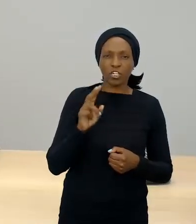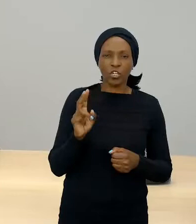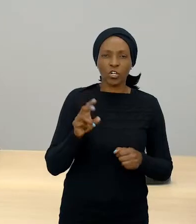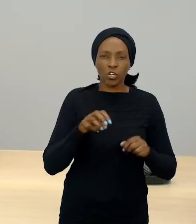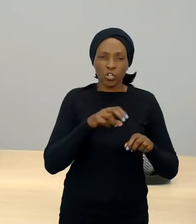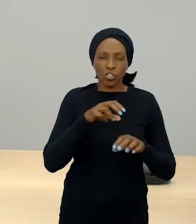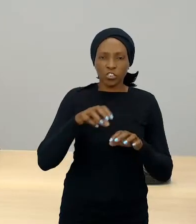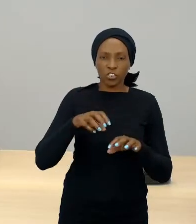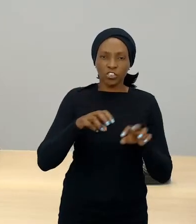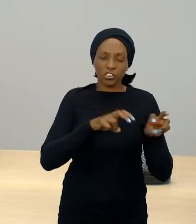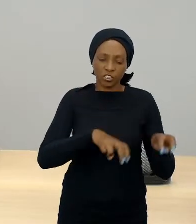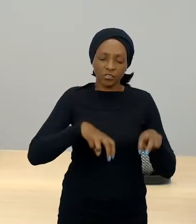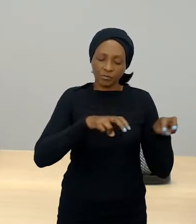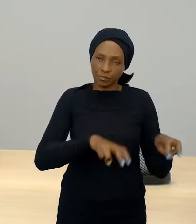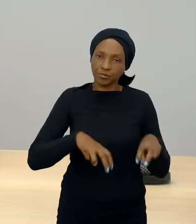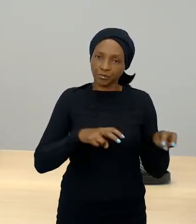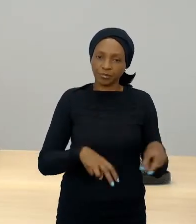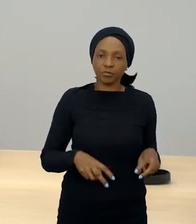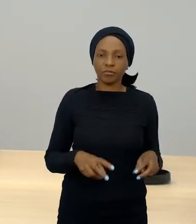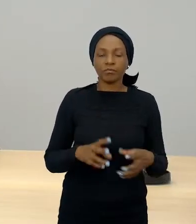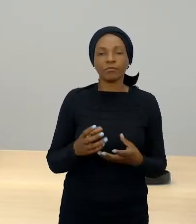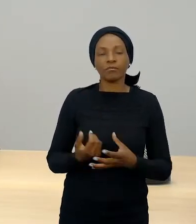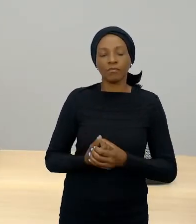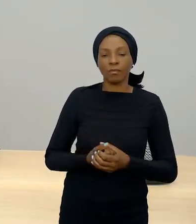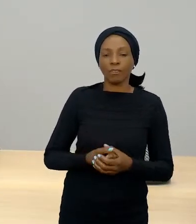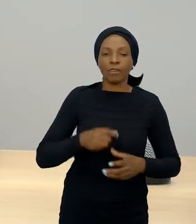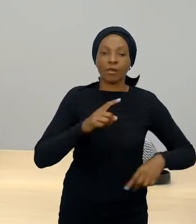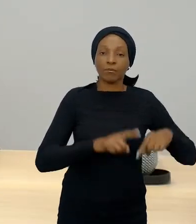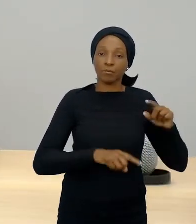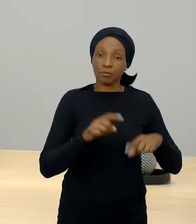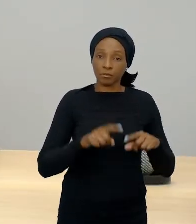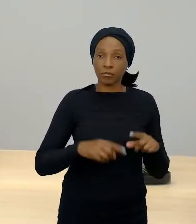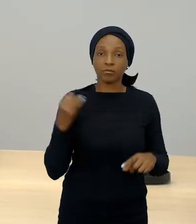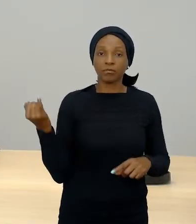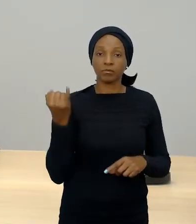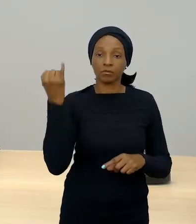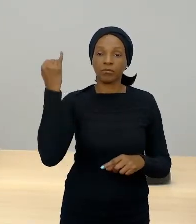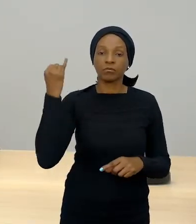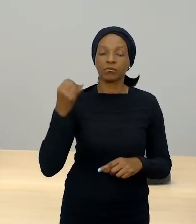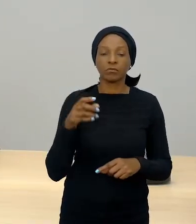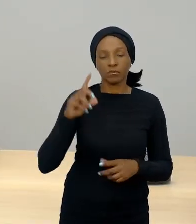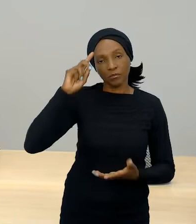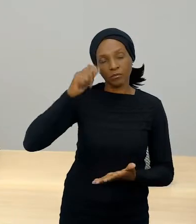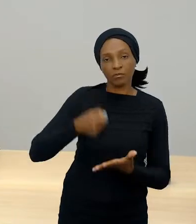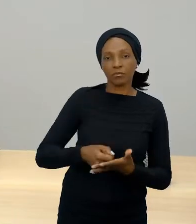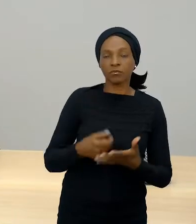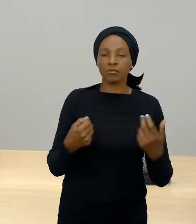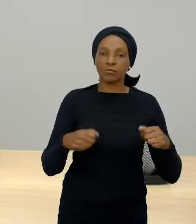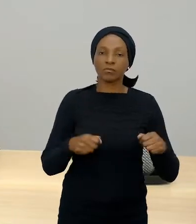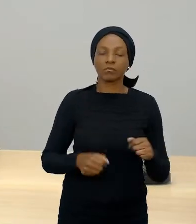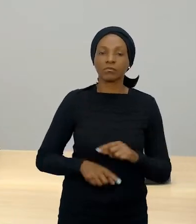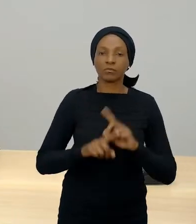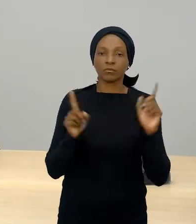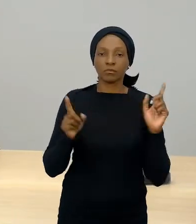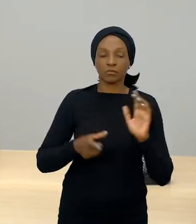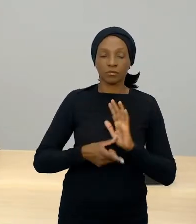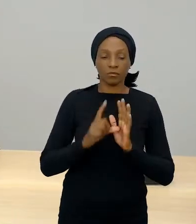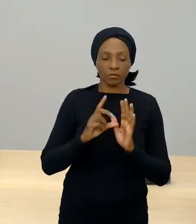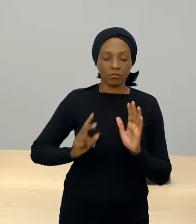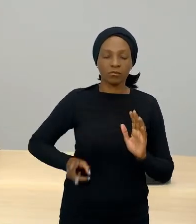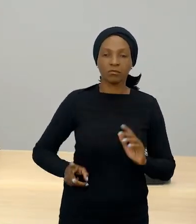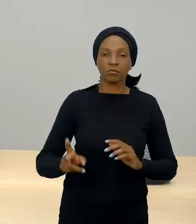os participantes e materiais necessários, né? Mas antes de dar continuidade